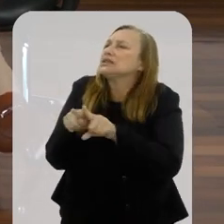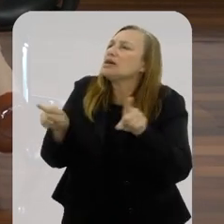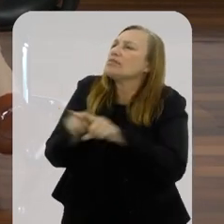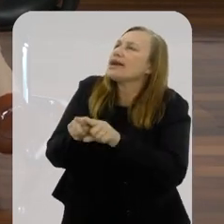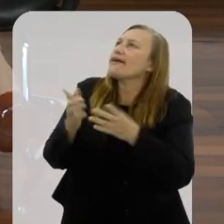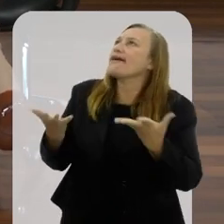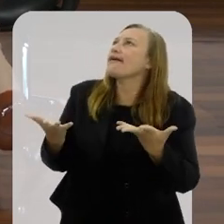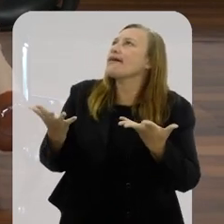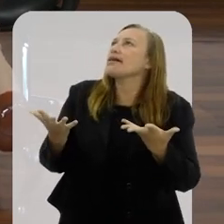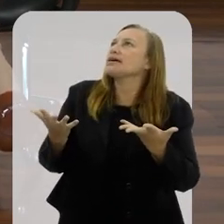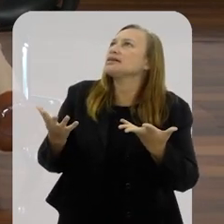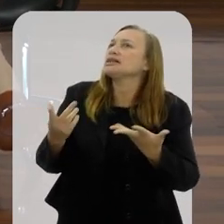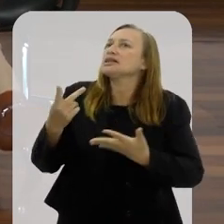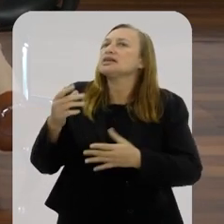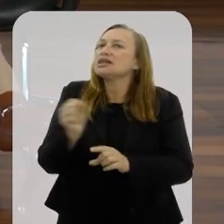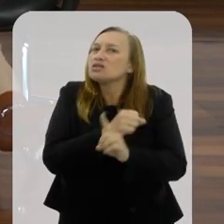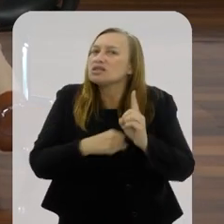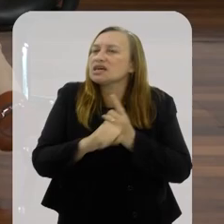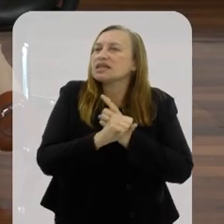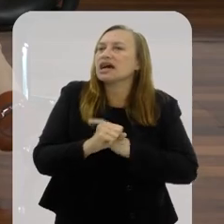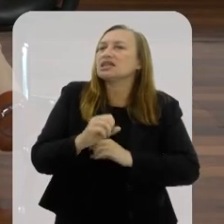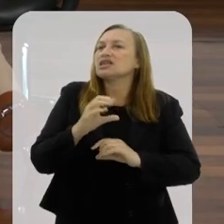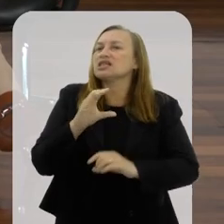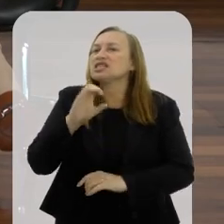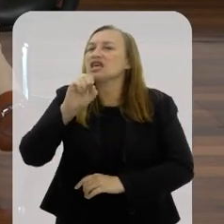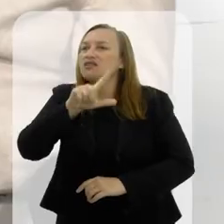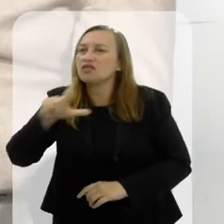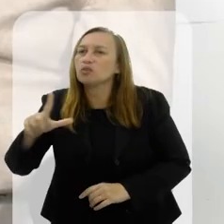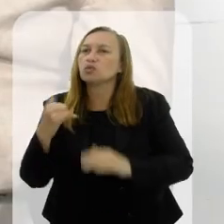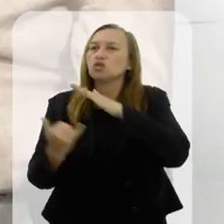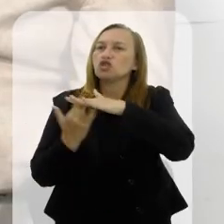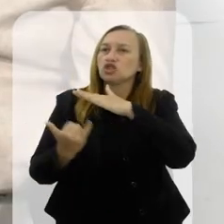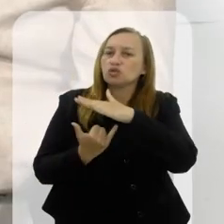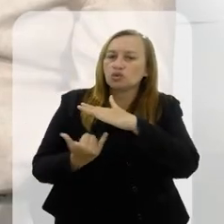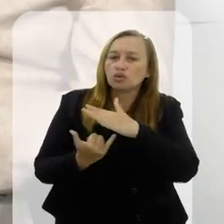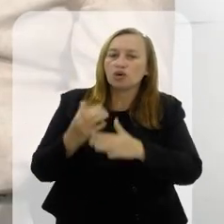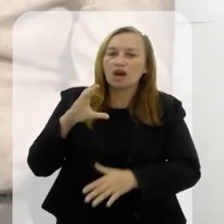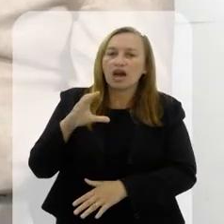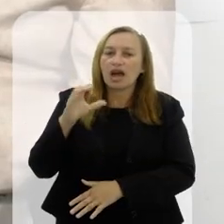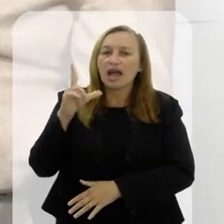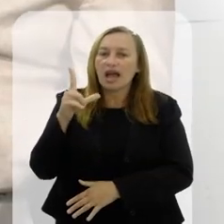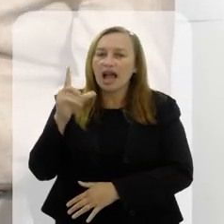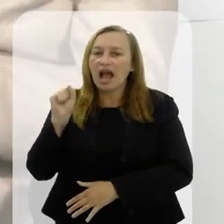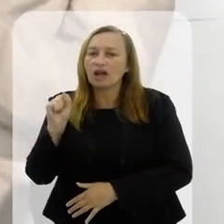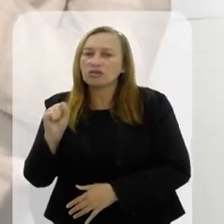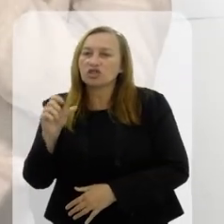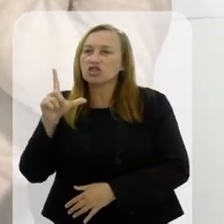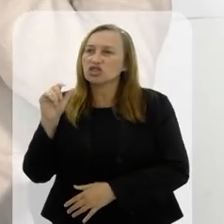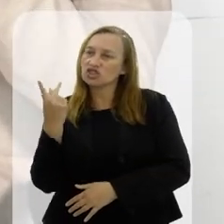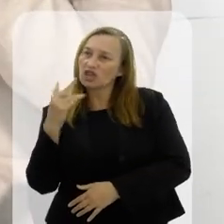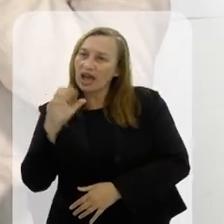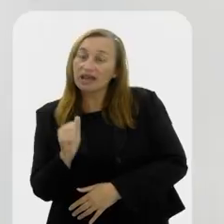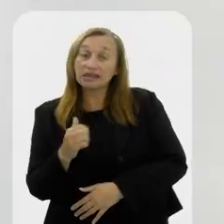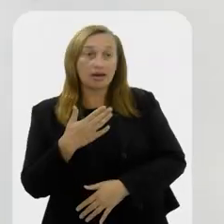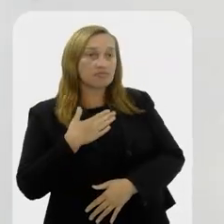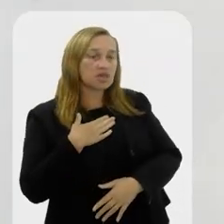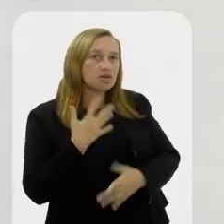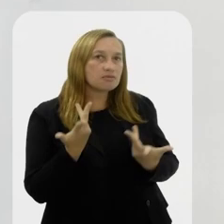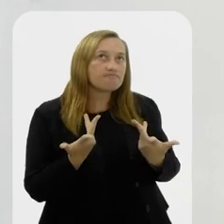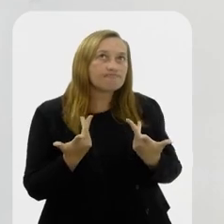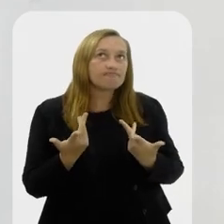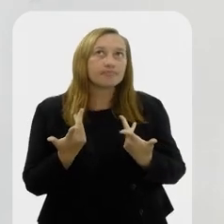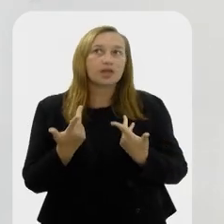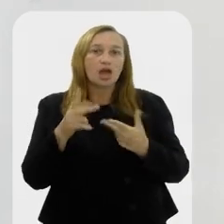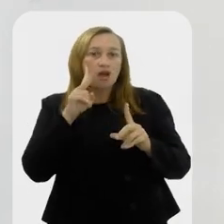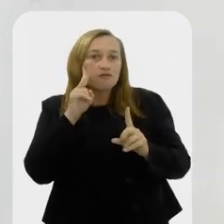isso também na perspectiva da sociedade civil, do Instituto Carlos Chagas, assim, a sua visão sobre a prevenção? A minha visão sobre a